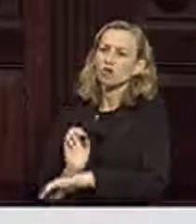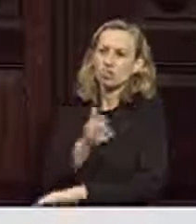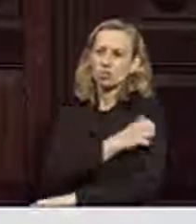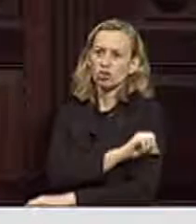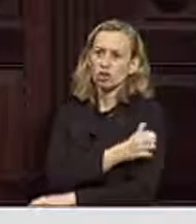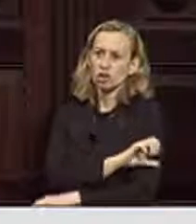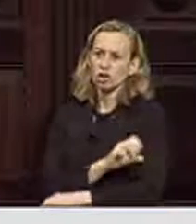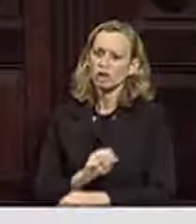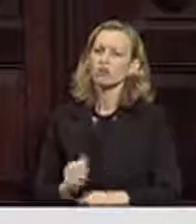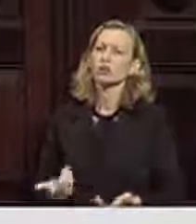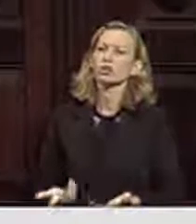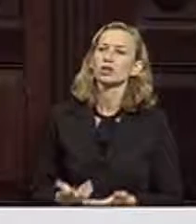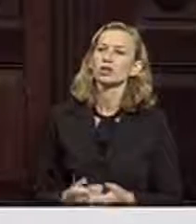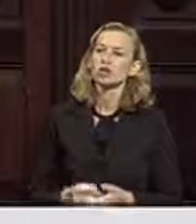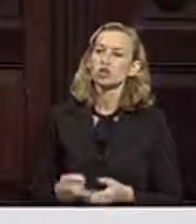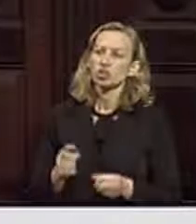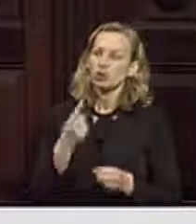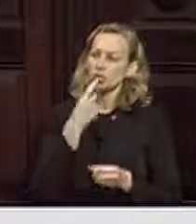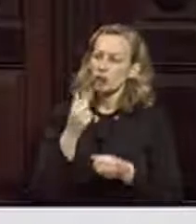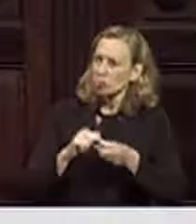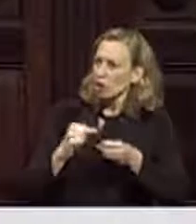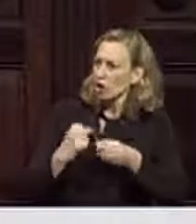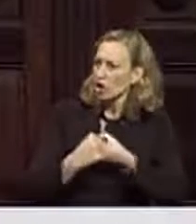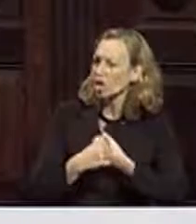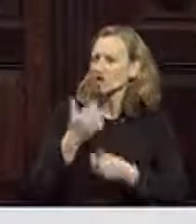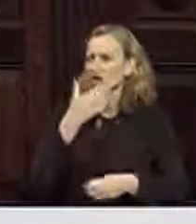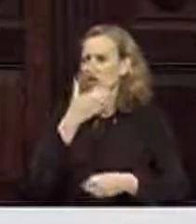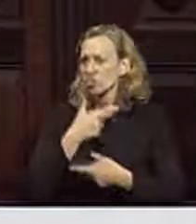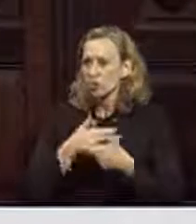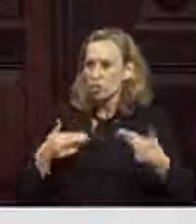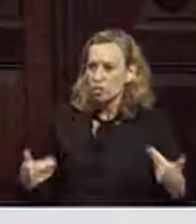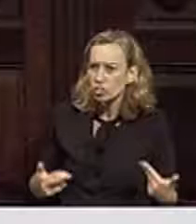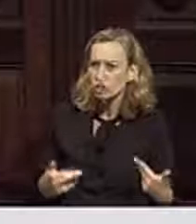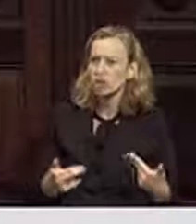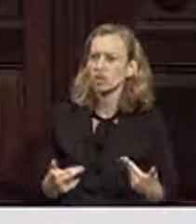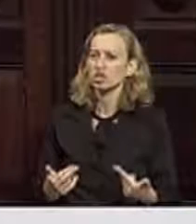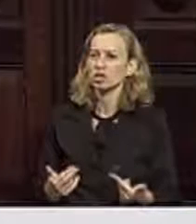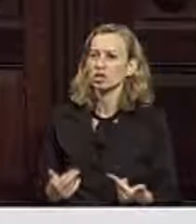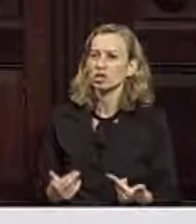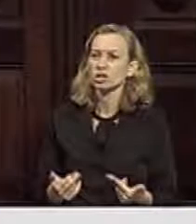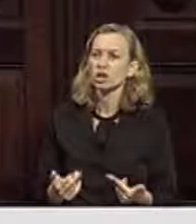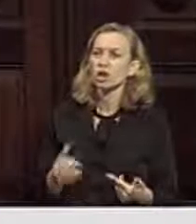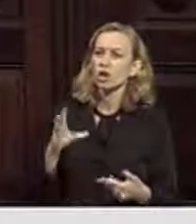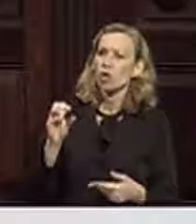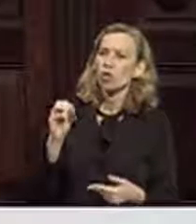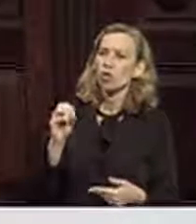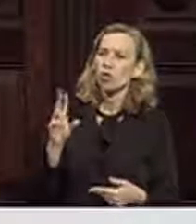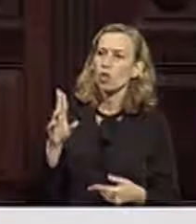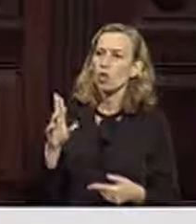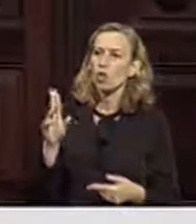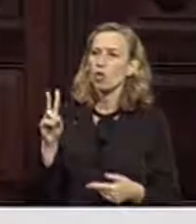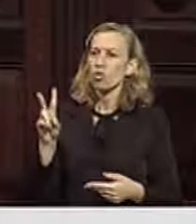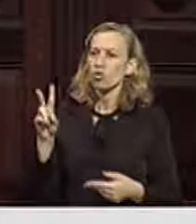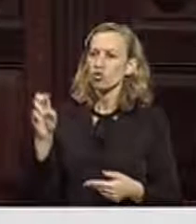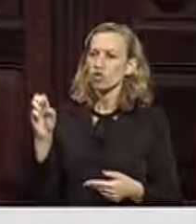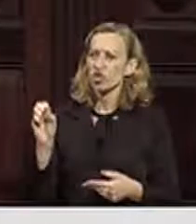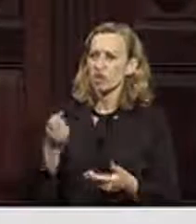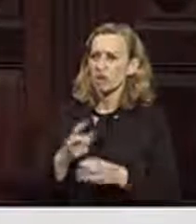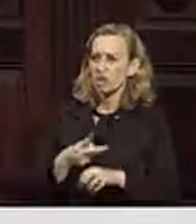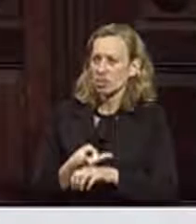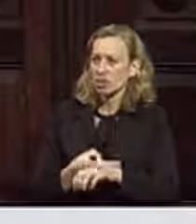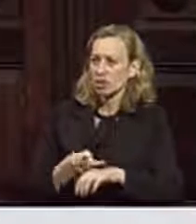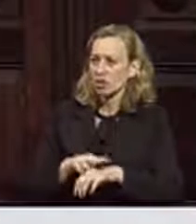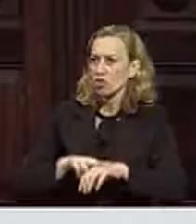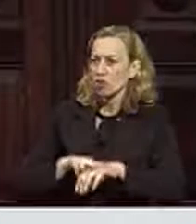na produção de morango, o seu destaque como o maior produtor do mundo de couve-flor, como o segundo maior produtor nacional